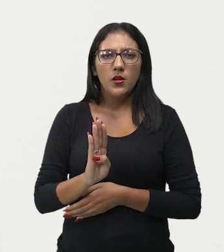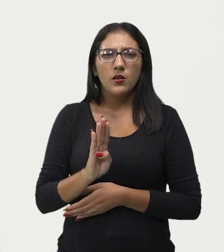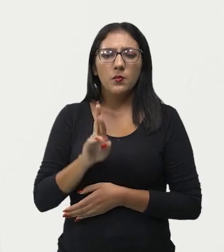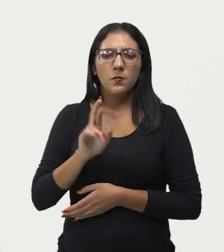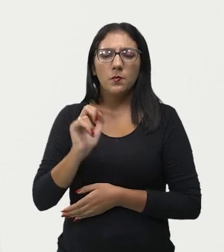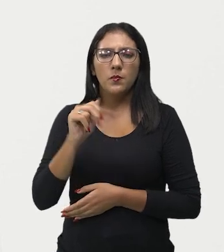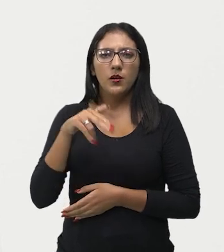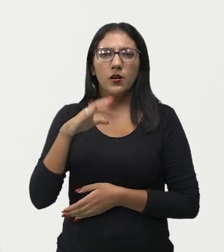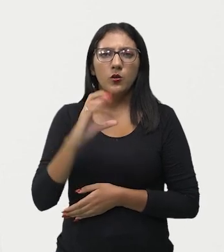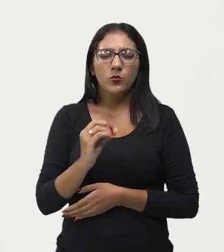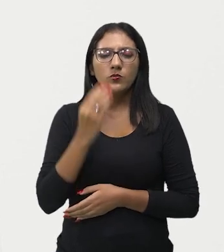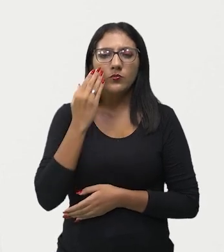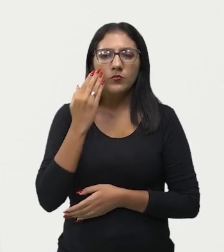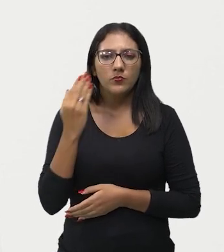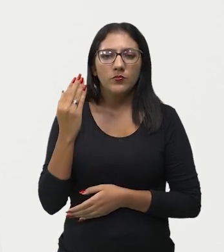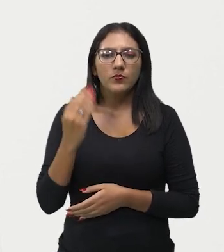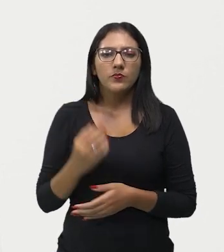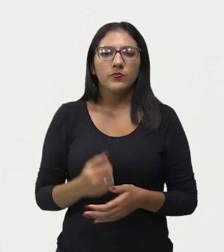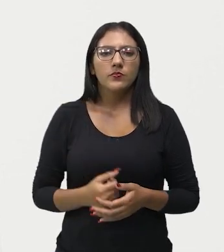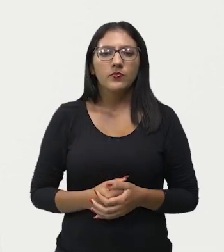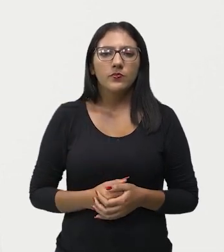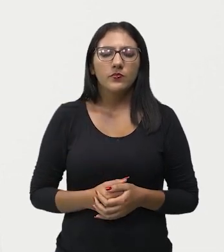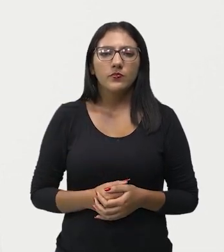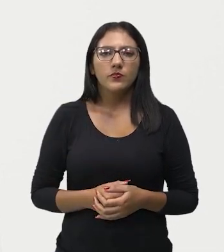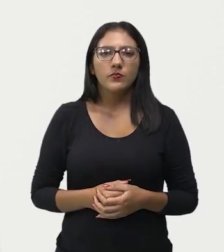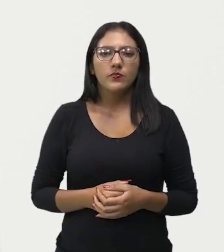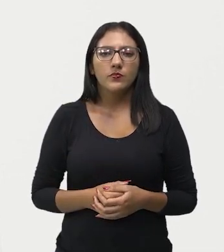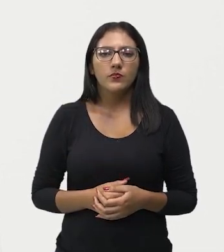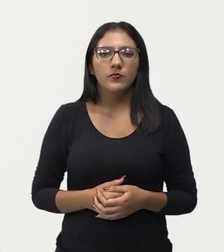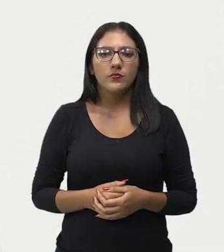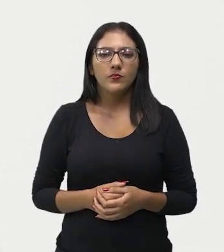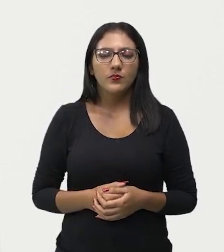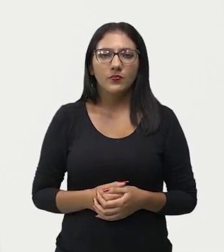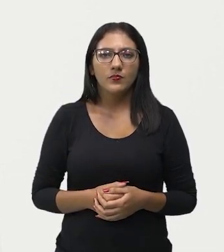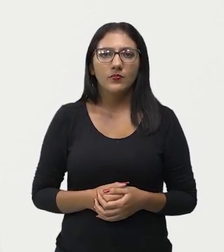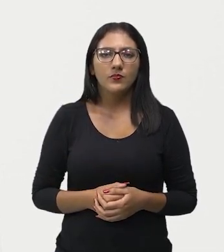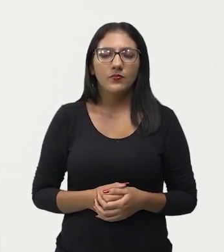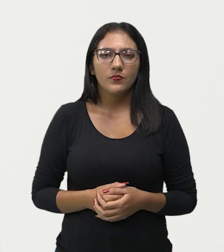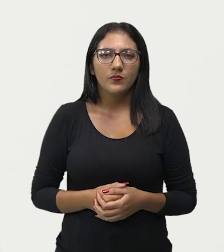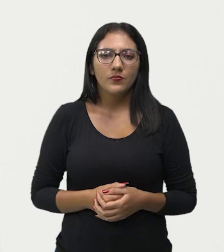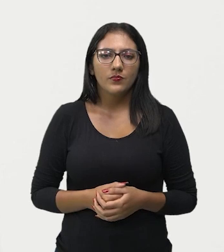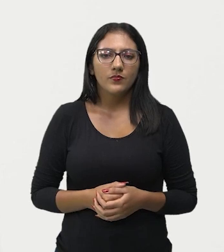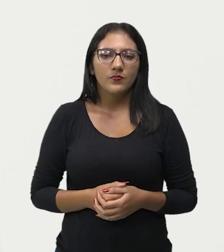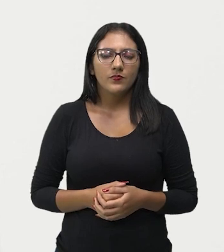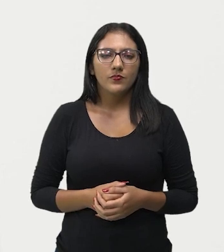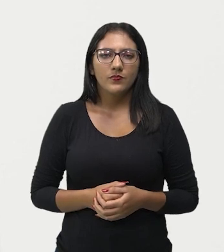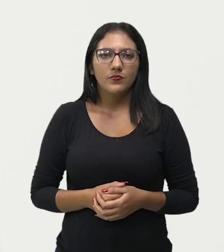Vamos identificar. Vamos trocar a cor de novo.